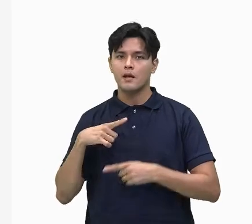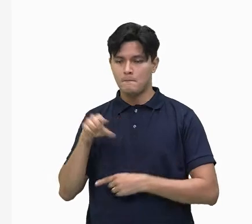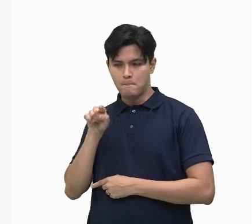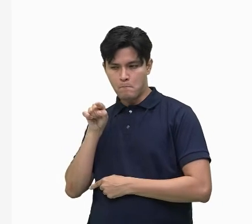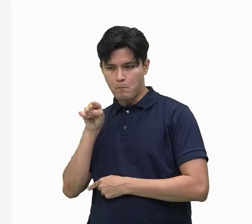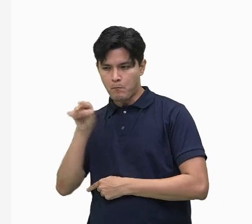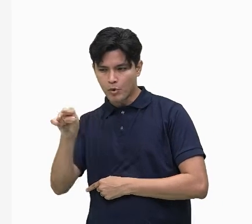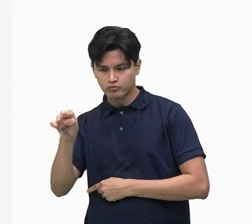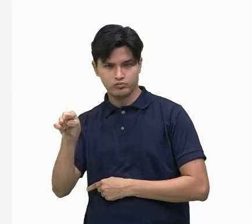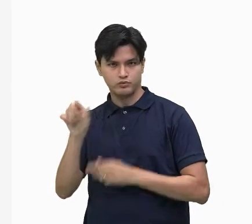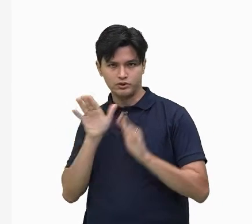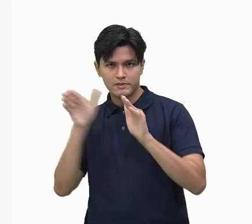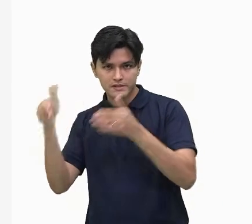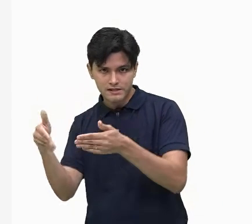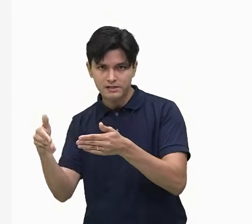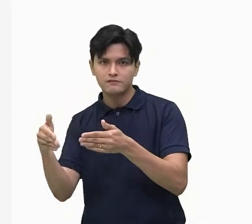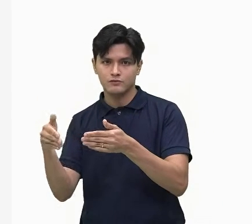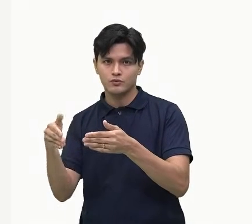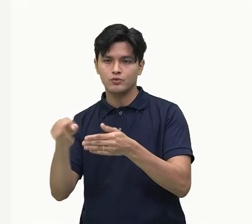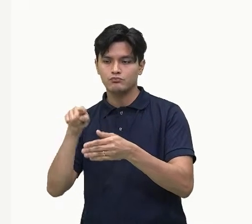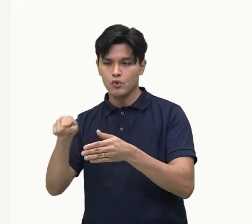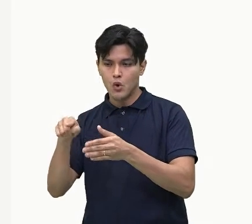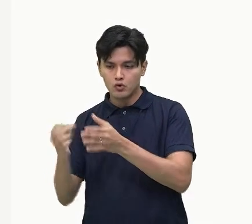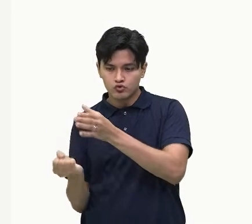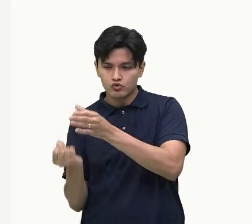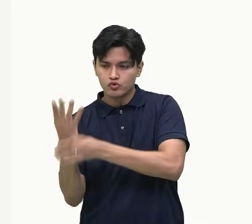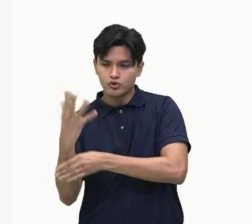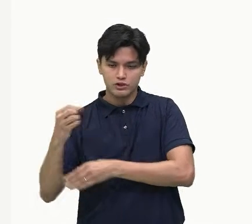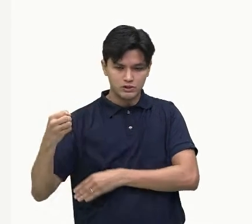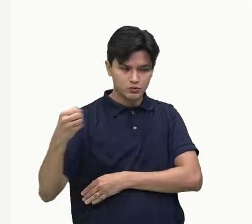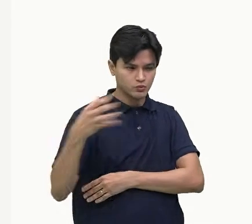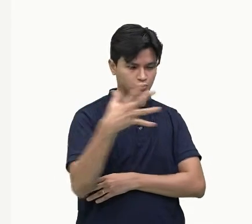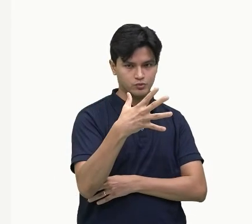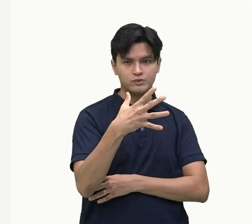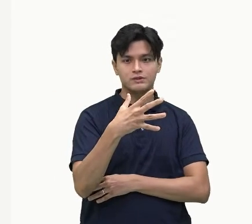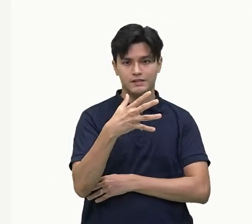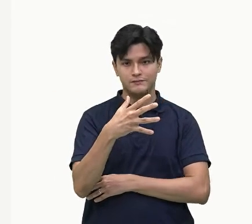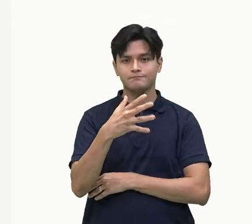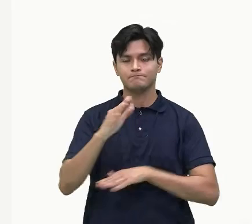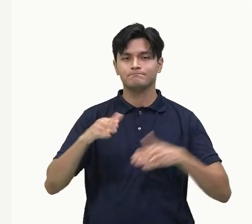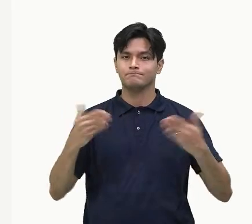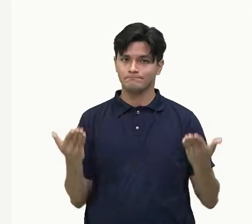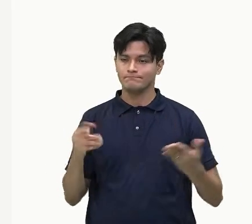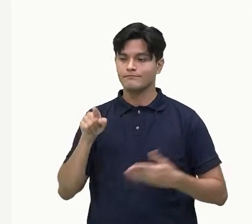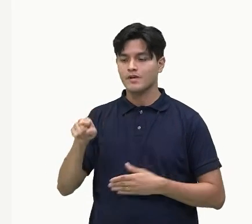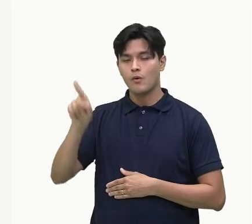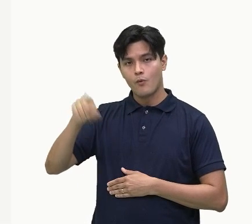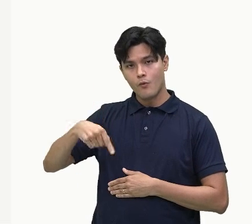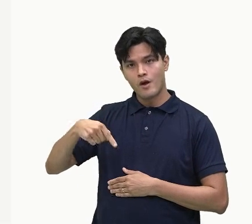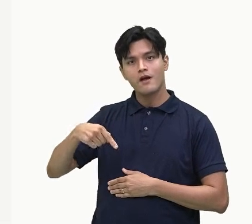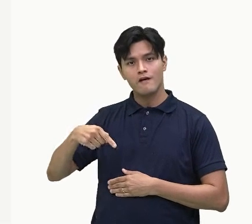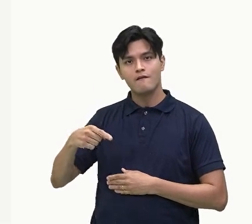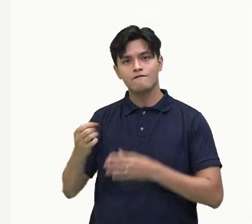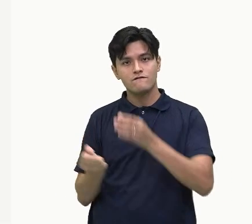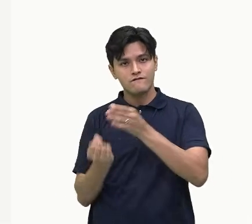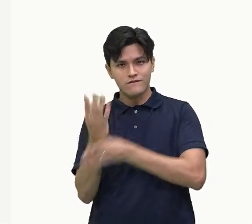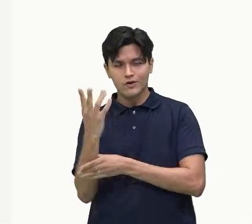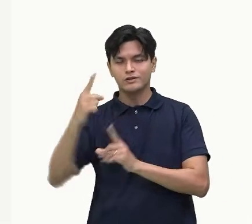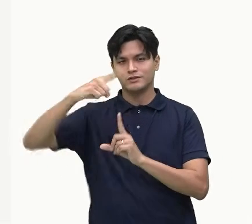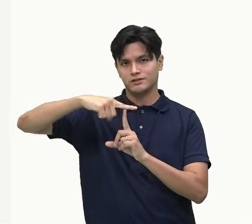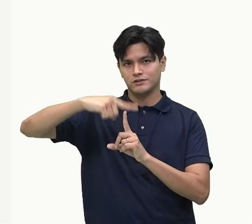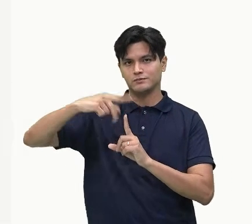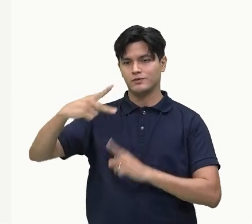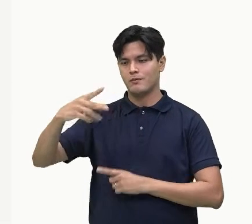Ó. A luz está sendo emitida, a fonte de luz é um ponto. Então eu chamo essa fonte de pontual. Tá? É